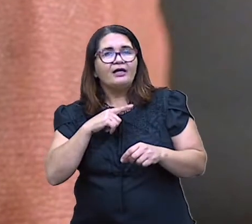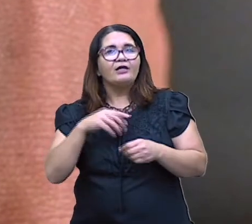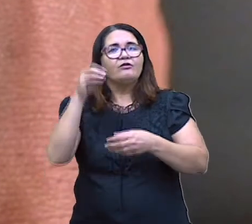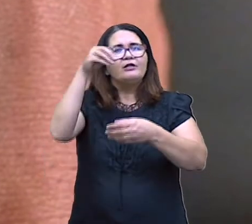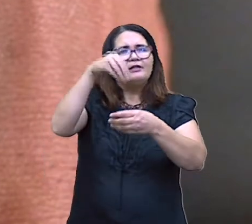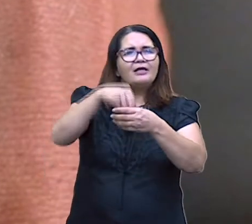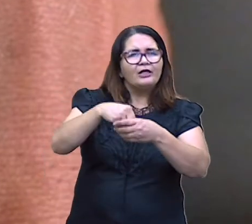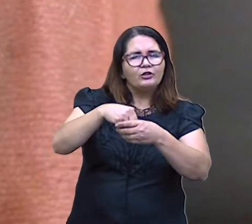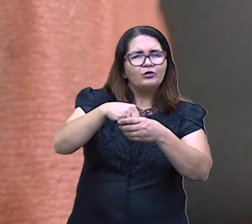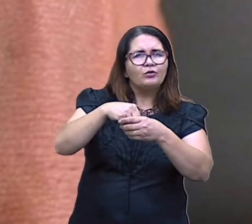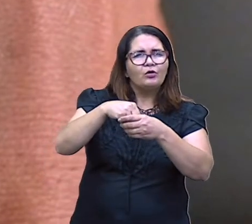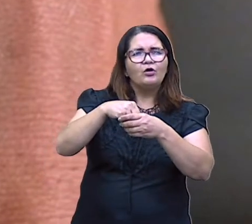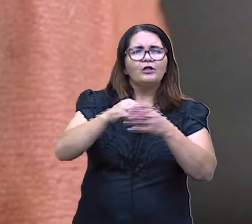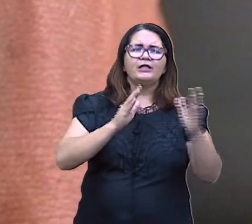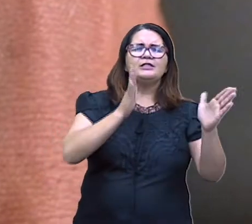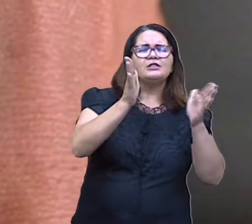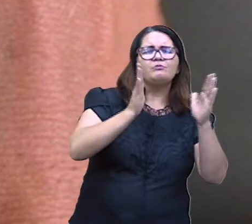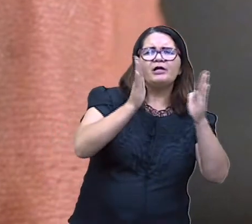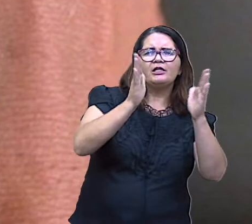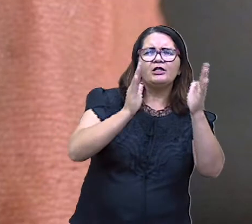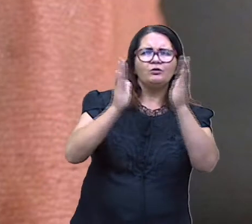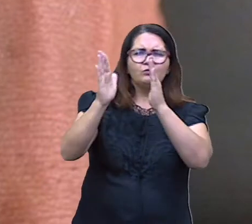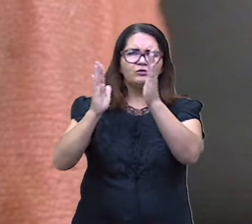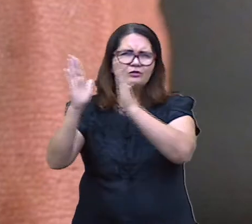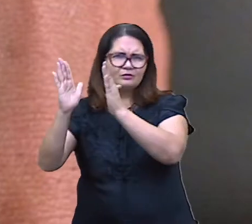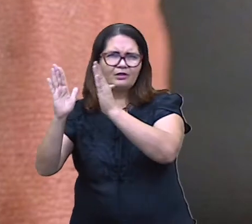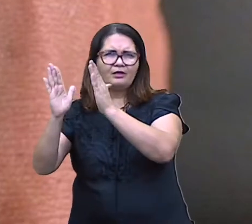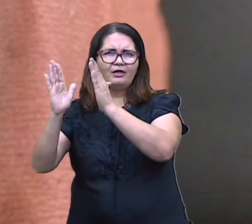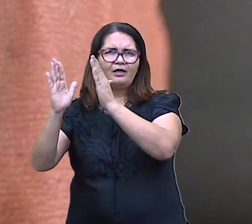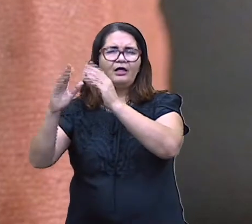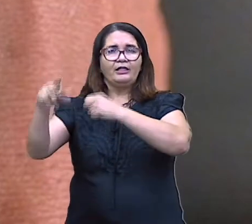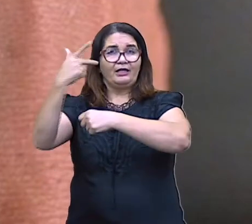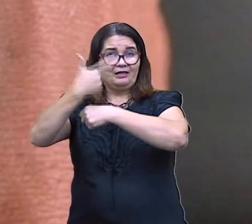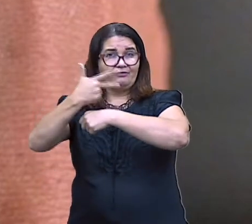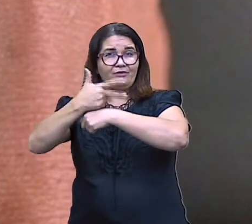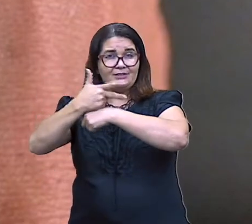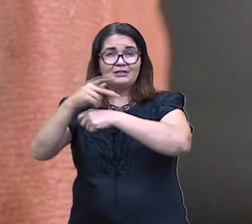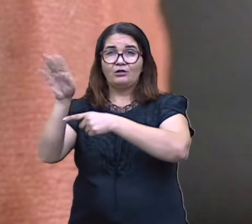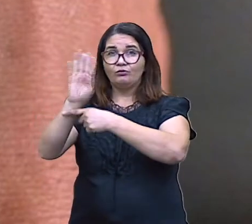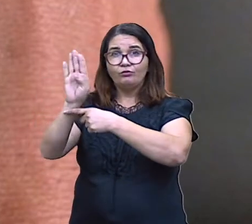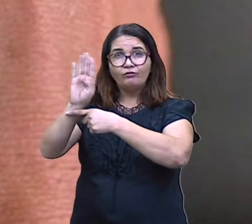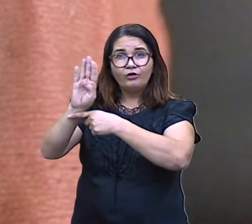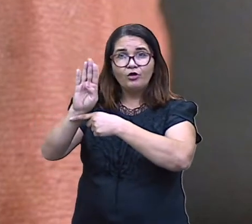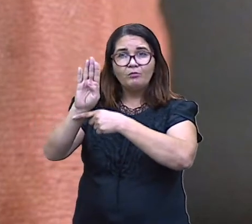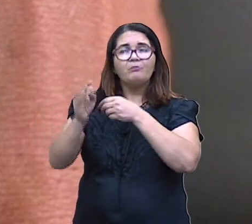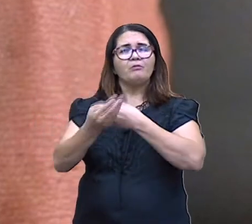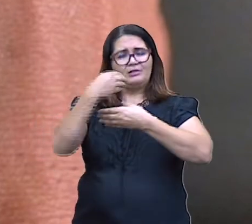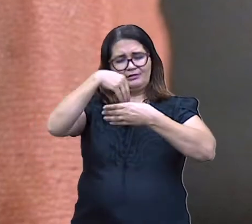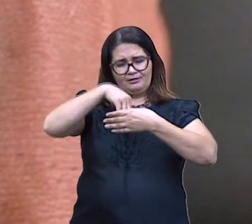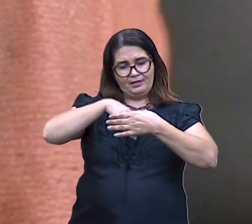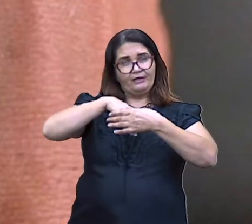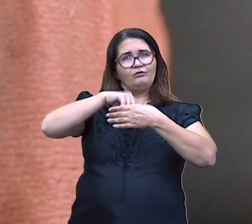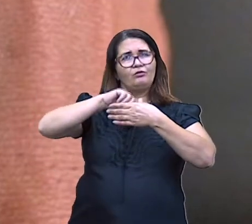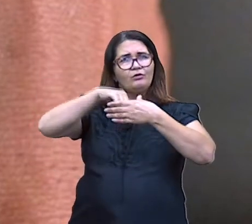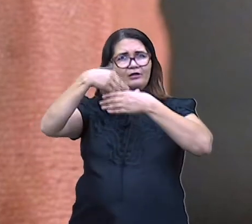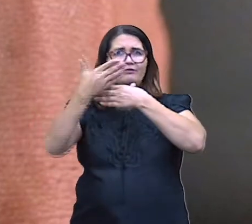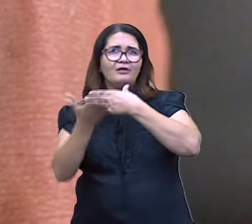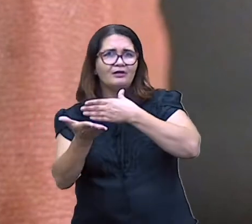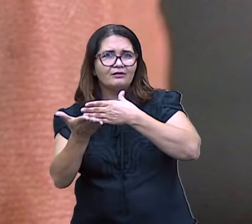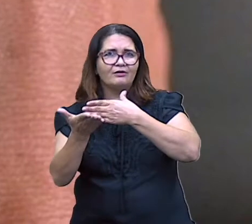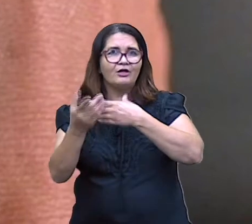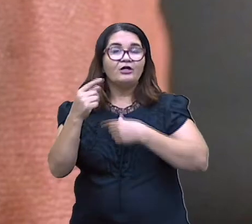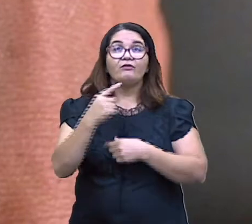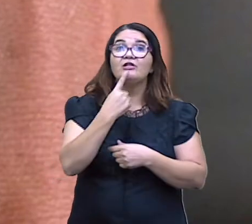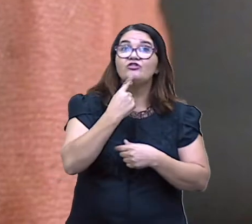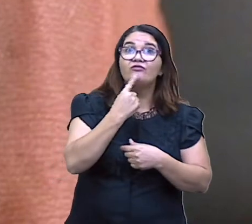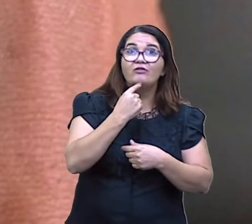será interna ou externa? Aqui nesse exemplo, temos o INT, que indica o quê? Tá aí de vermelho,